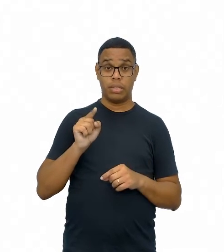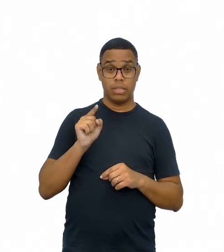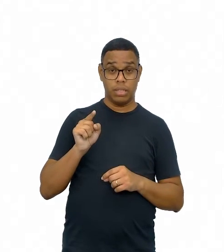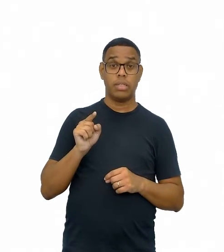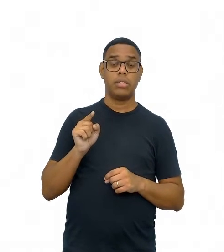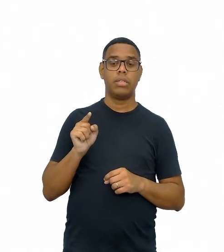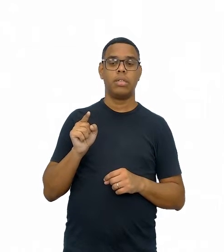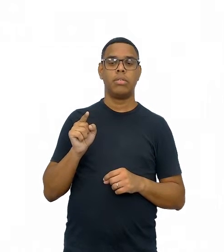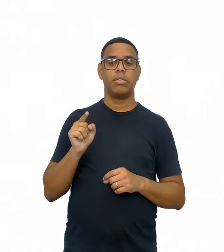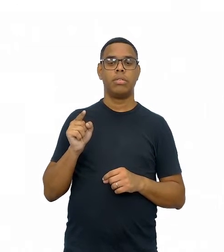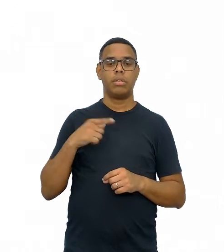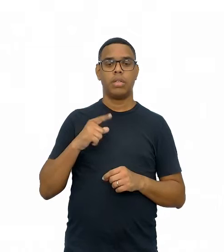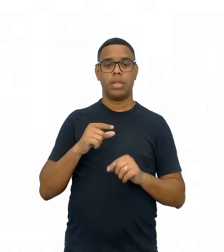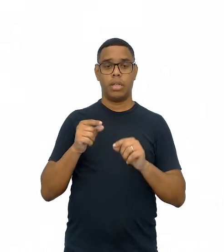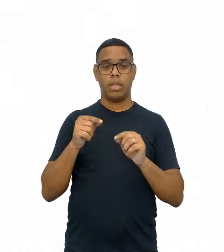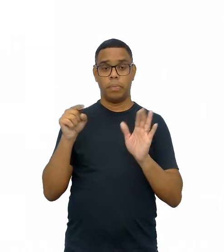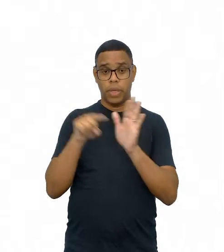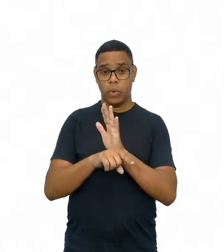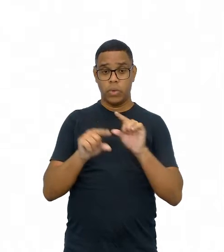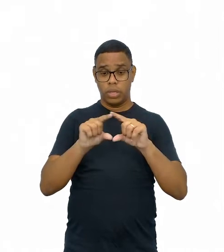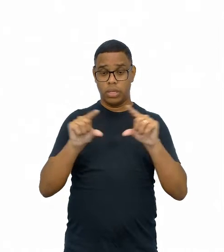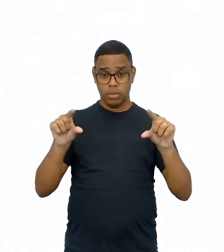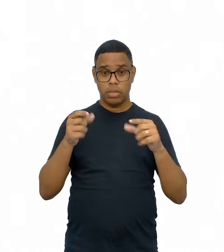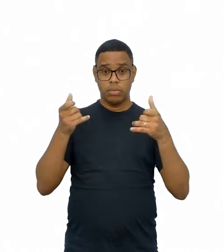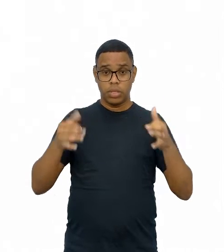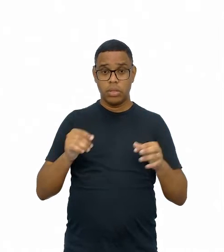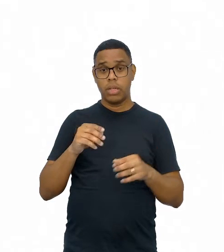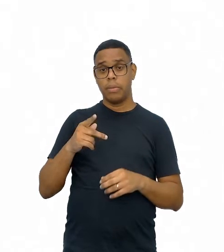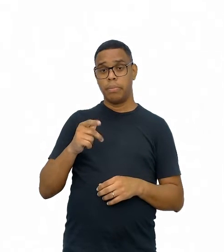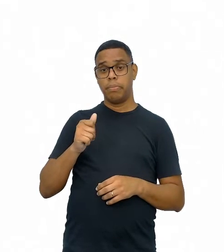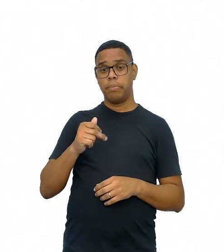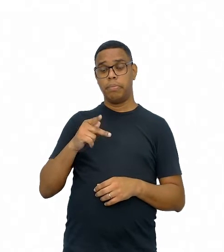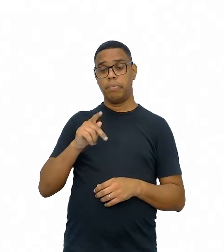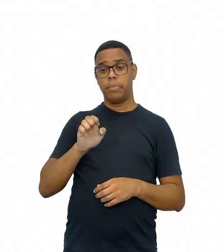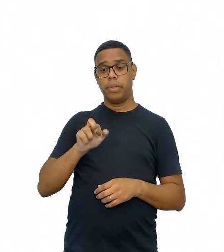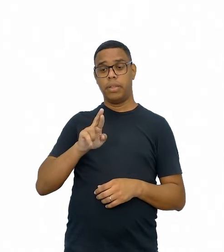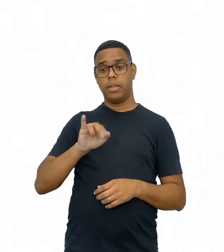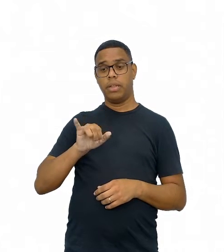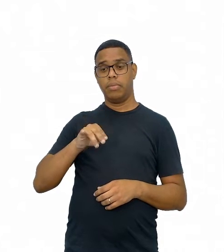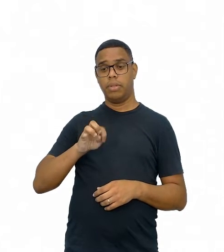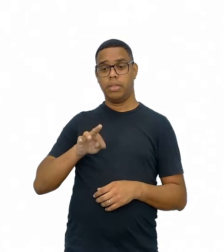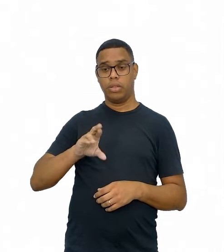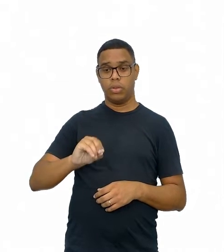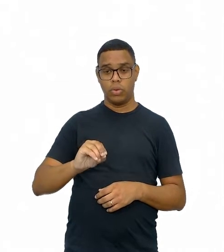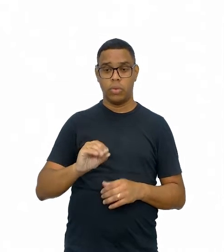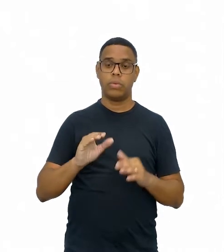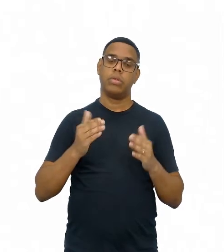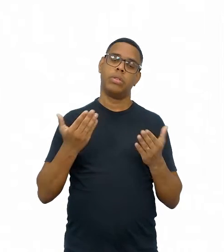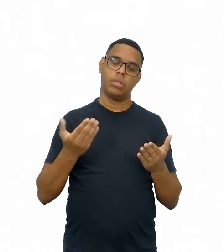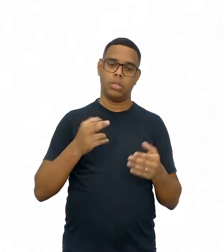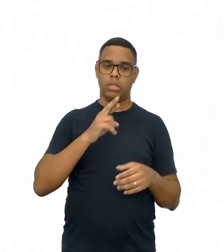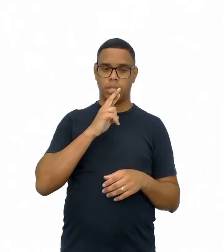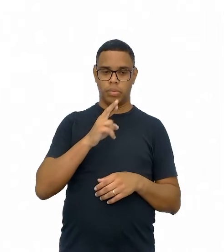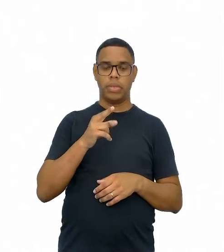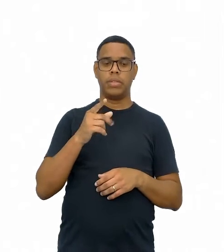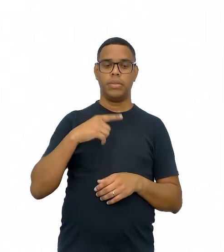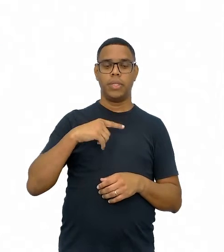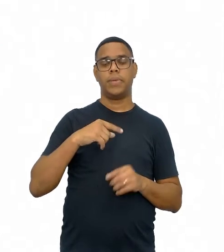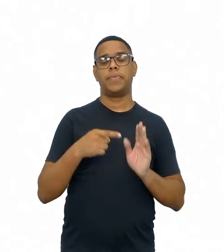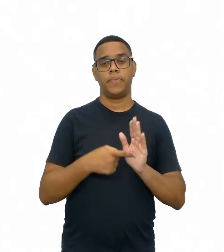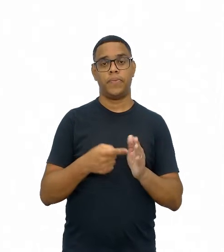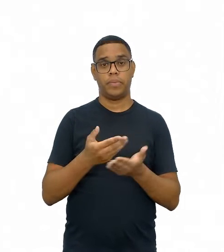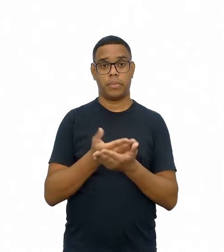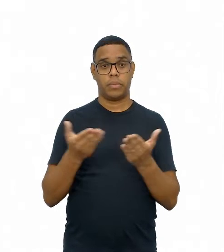próprio enunciado vai falar que ela deve trabalhar com o perímetro. Então, nesse sentido, as respostas elas vão indicar